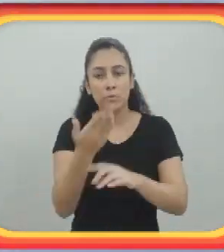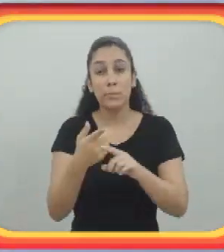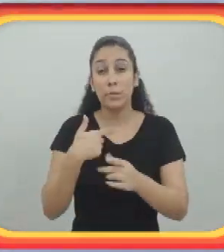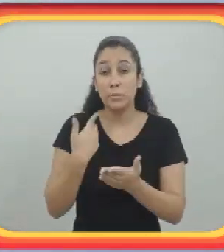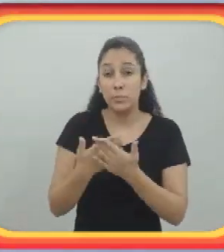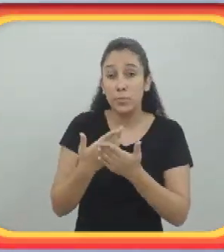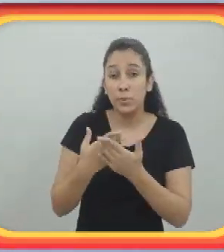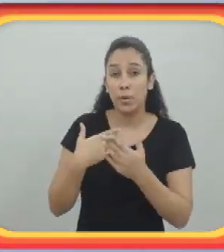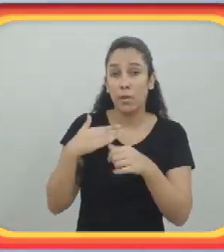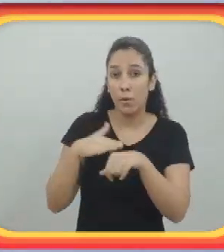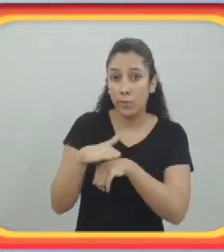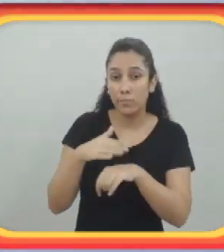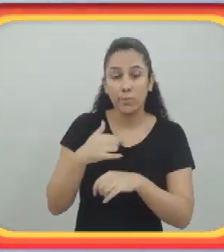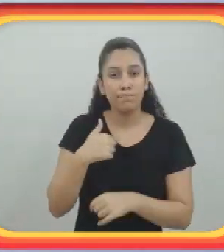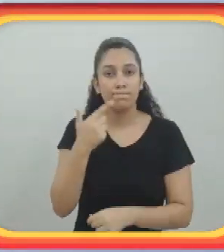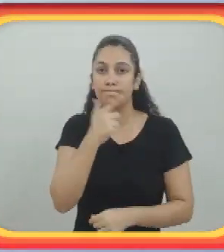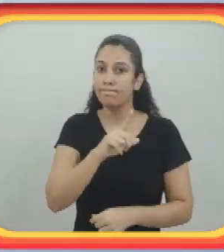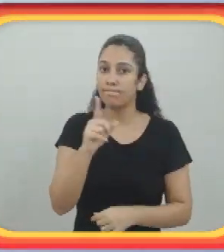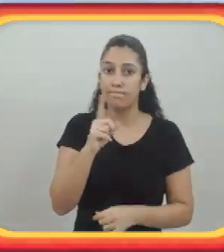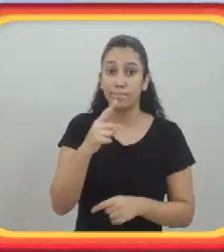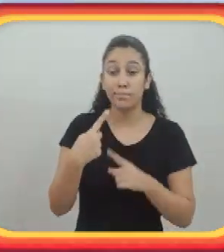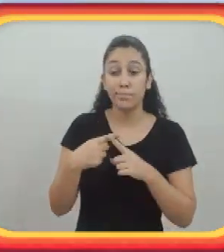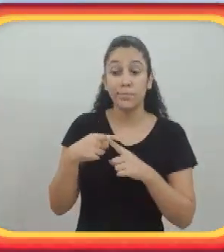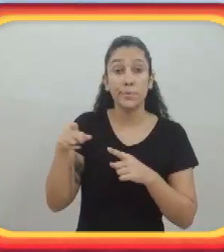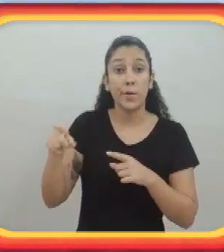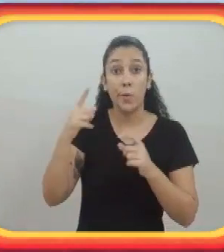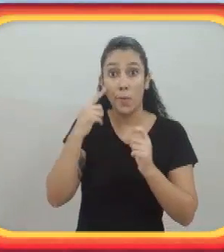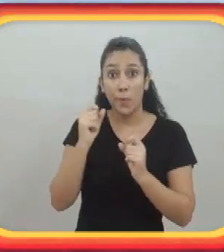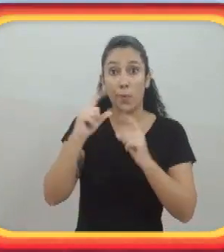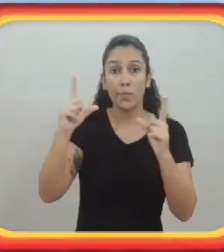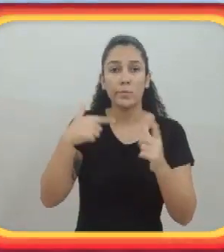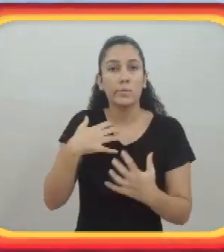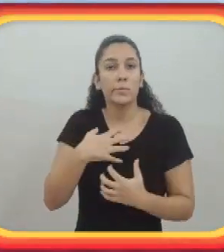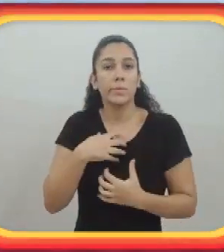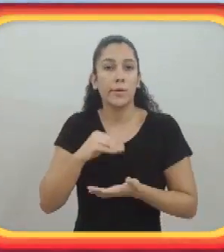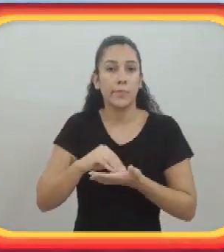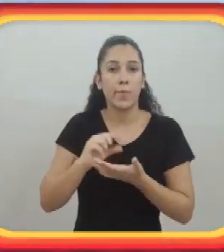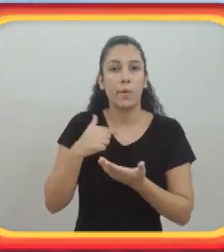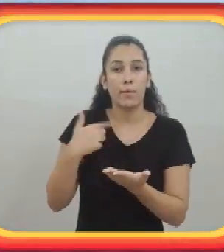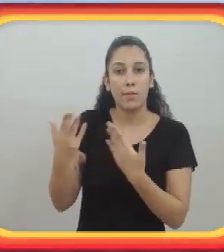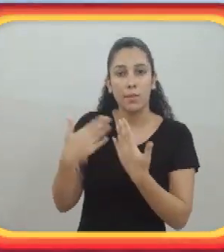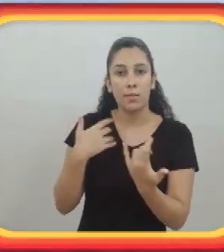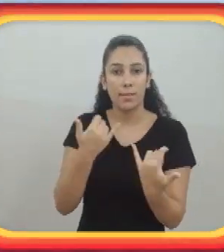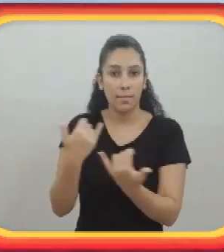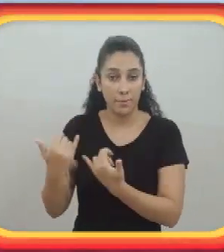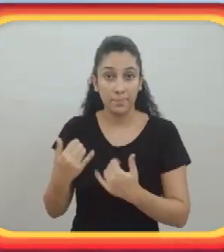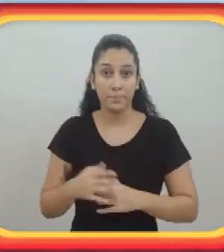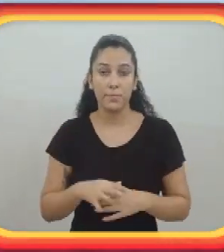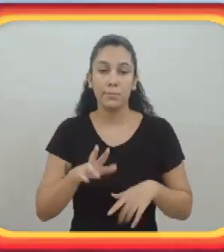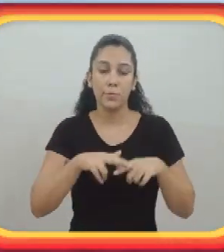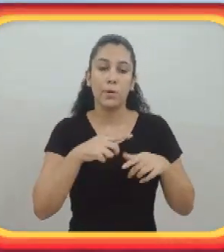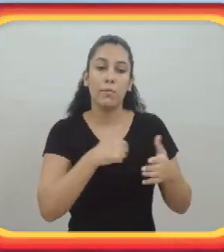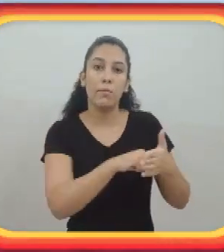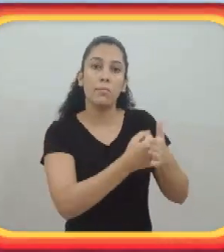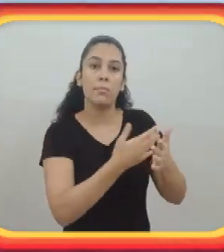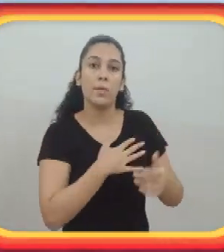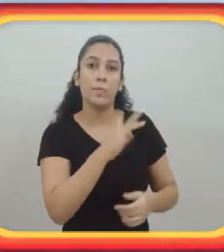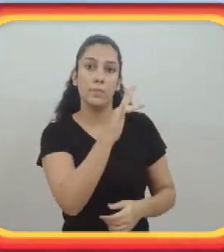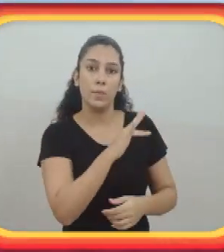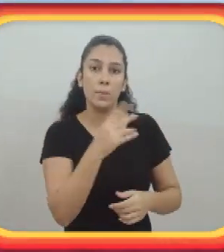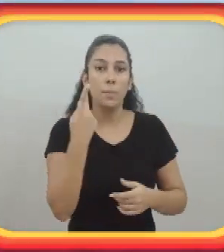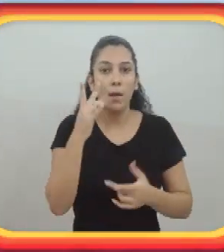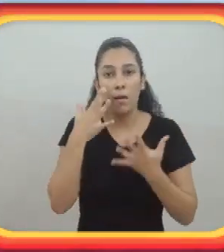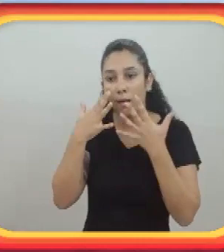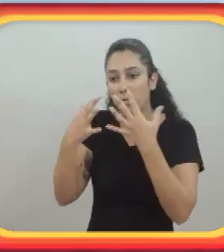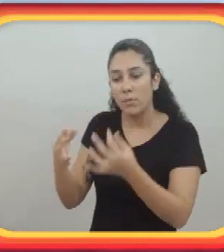dia, estudava à noite, e eu não conseguia porque ele acordava de madrugada sentindo a minha falta para conversar e brincar. Então eu tranquei a minha